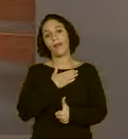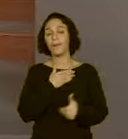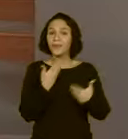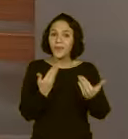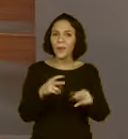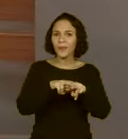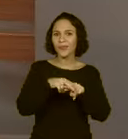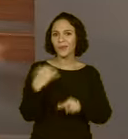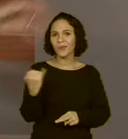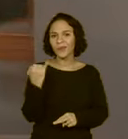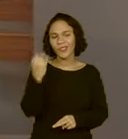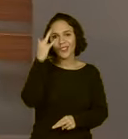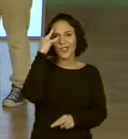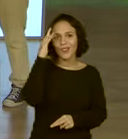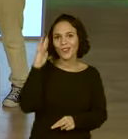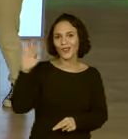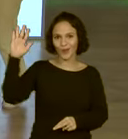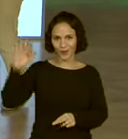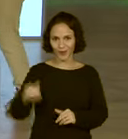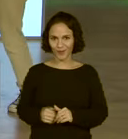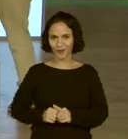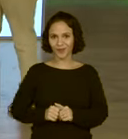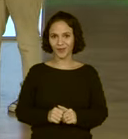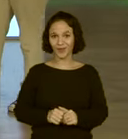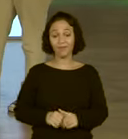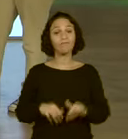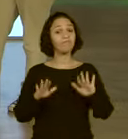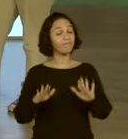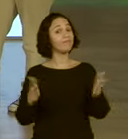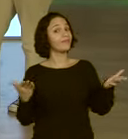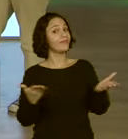importância dos sonhos, tá? Agora,